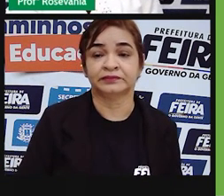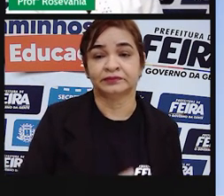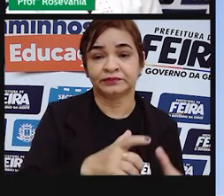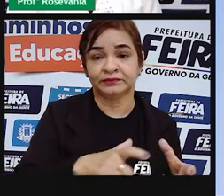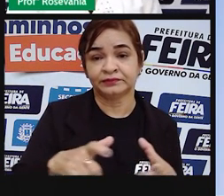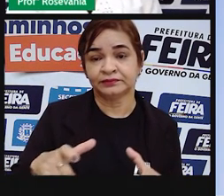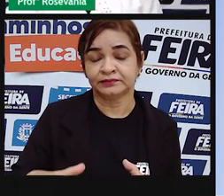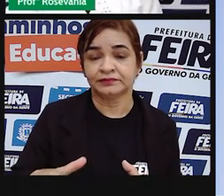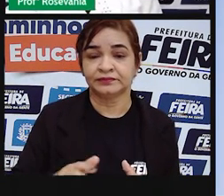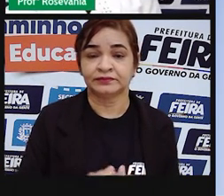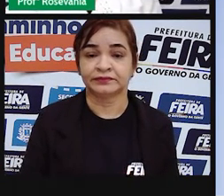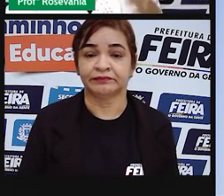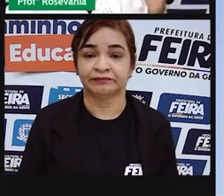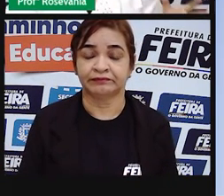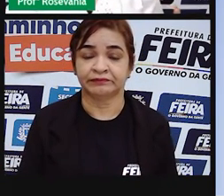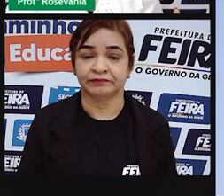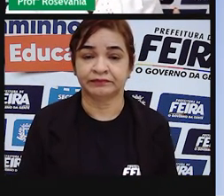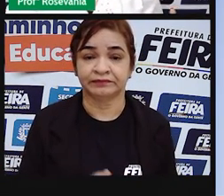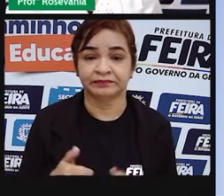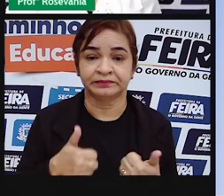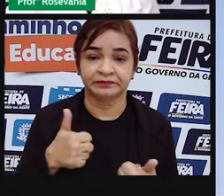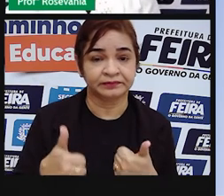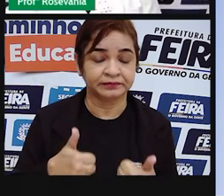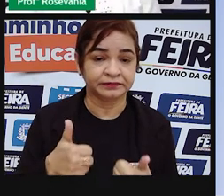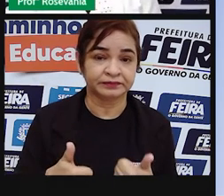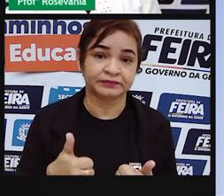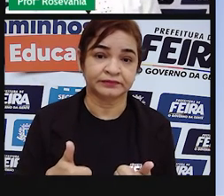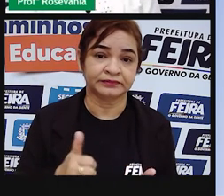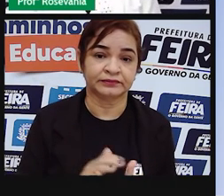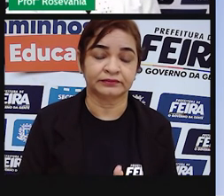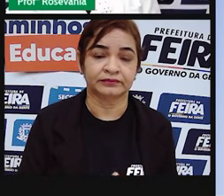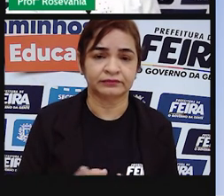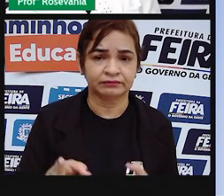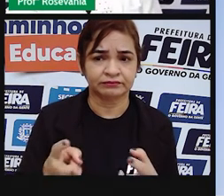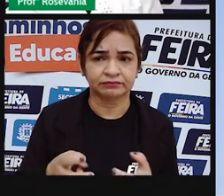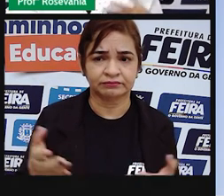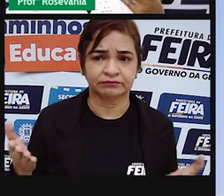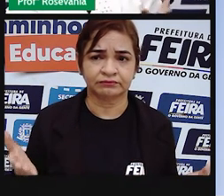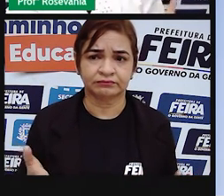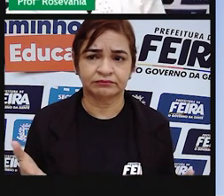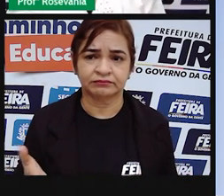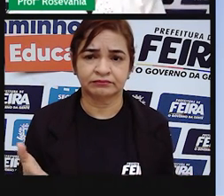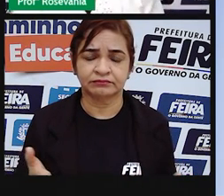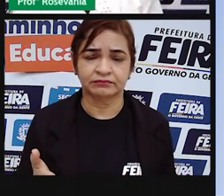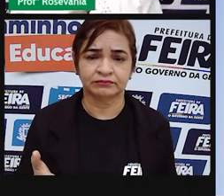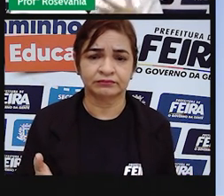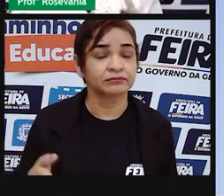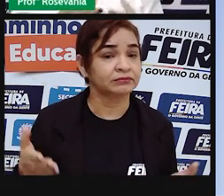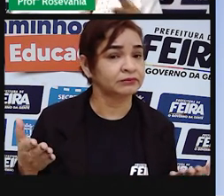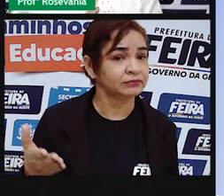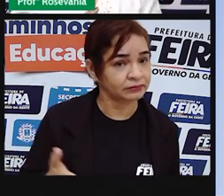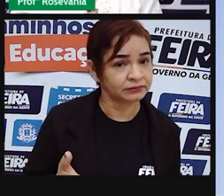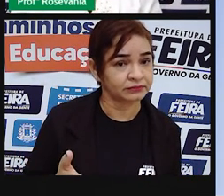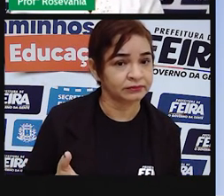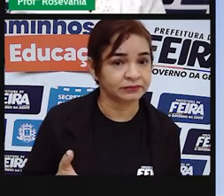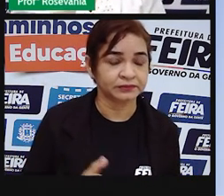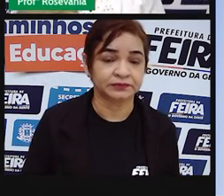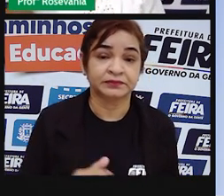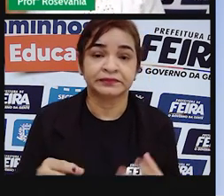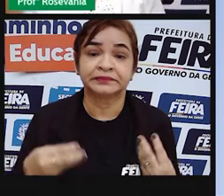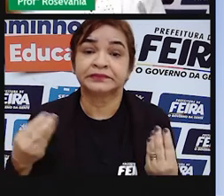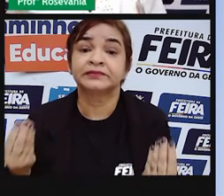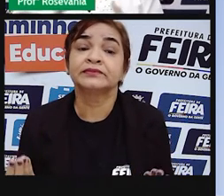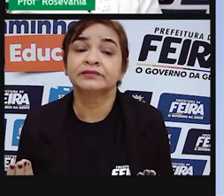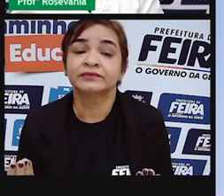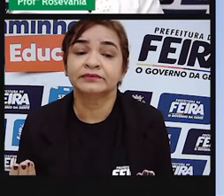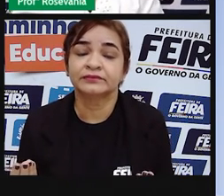região. Até agora tudo tranquilinho? Aí a gente vai ver agora. E hoje, né? No passado era assim,